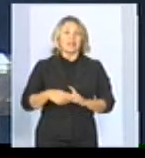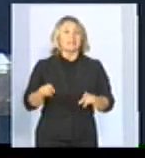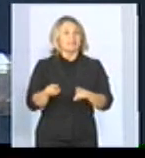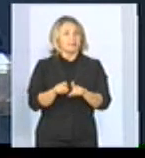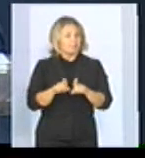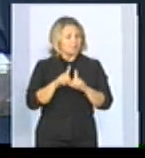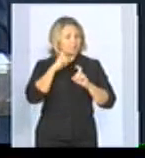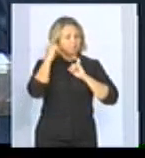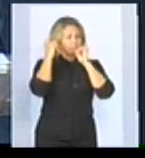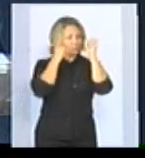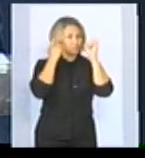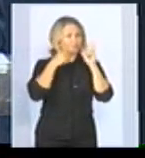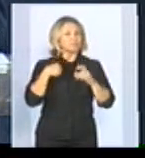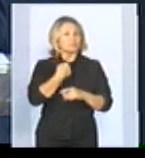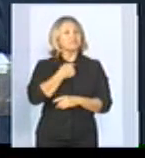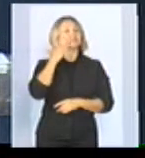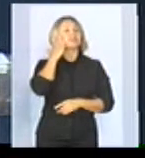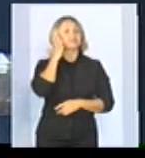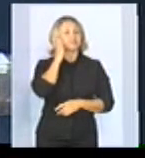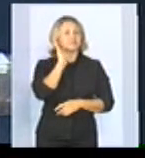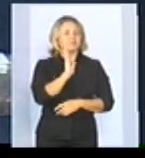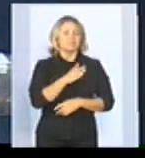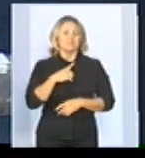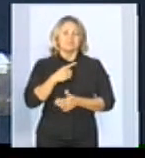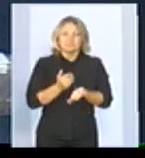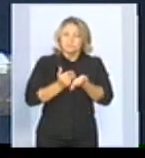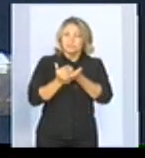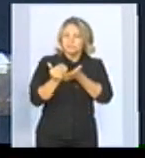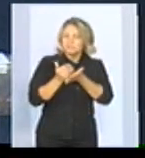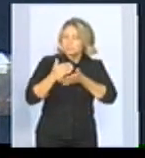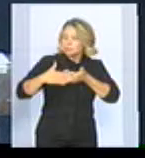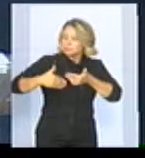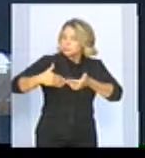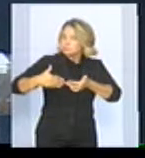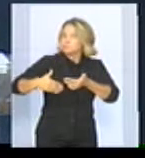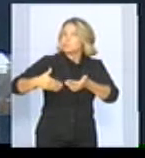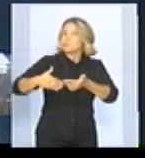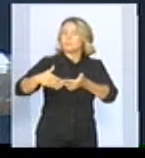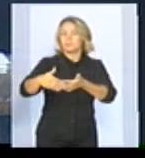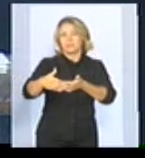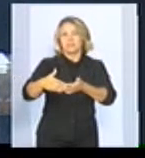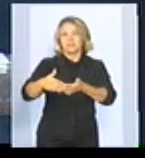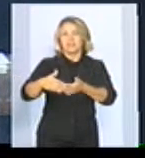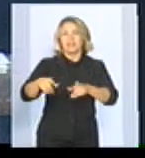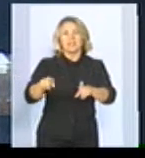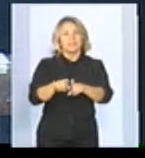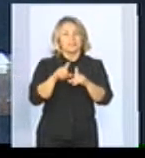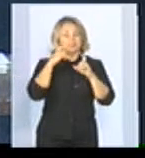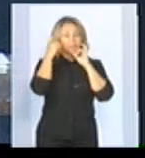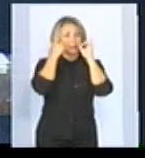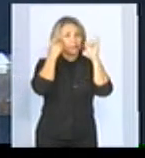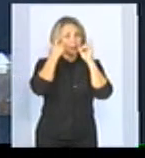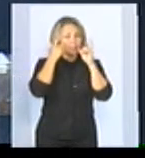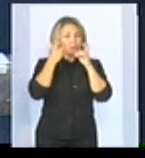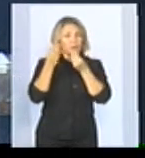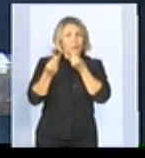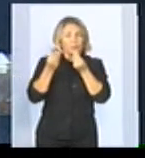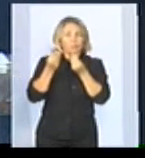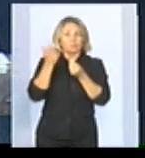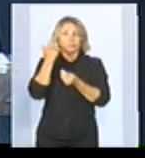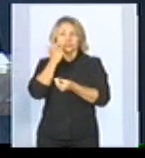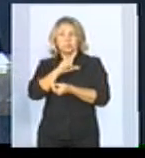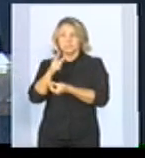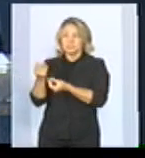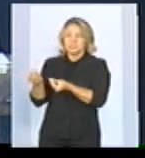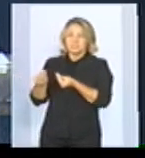também e a gente reconhece que estamos no início do processo nos preocupa também a oferta a